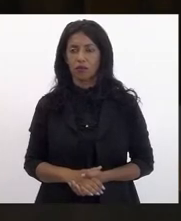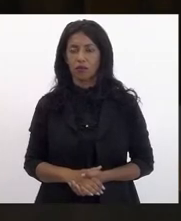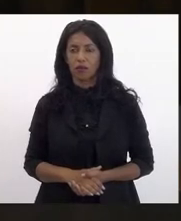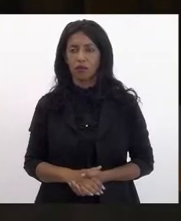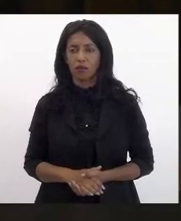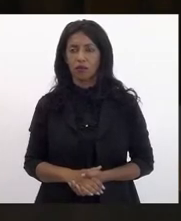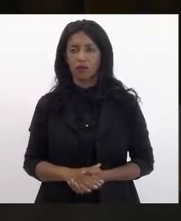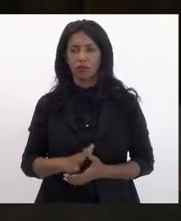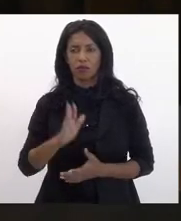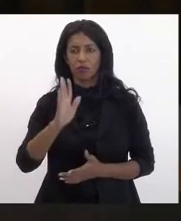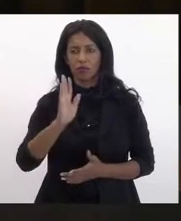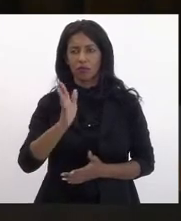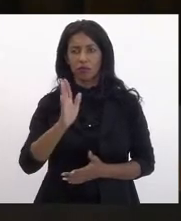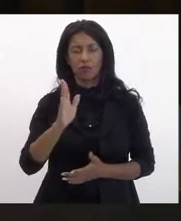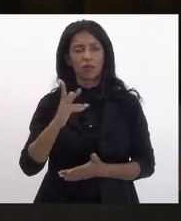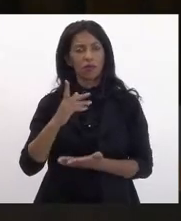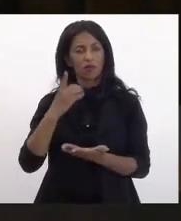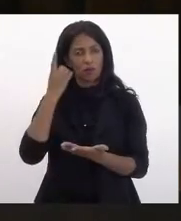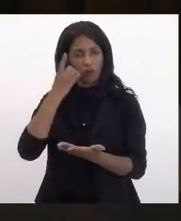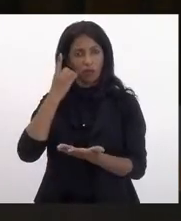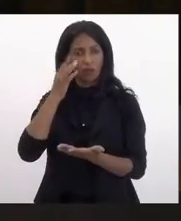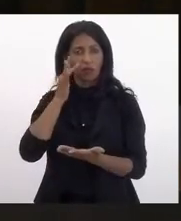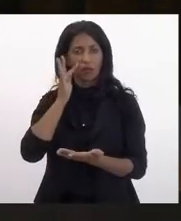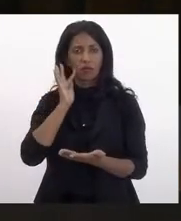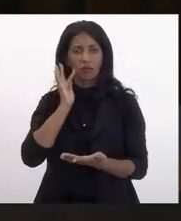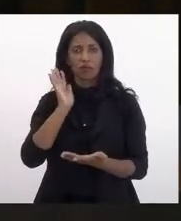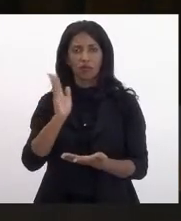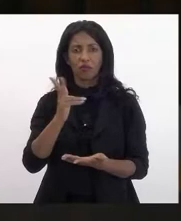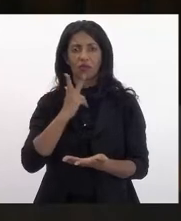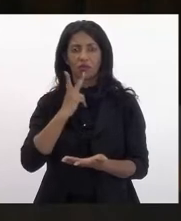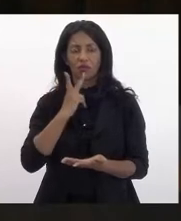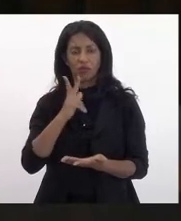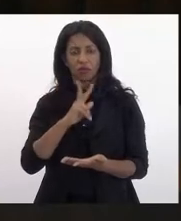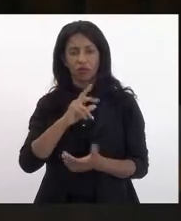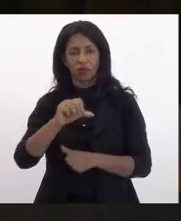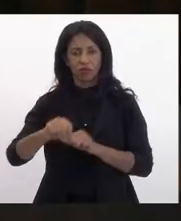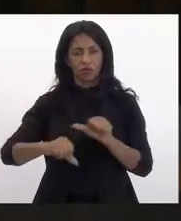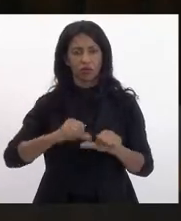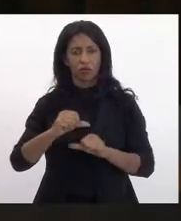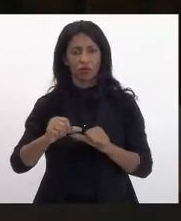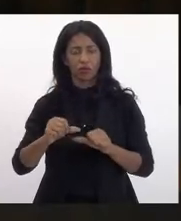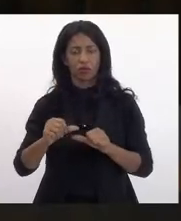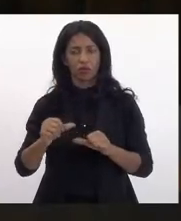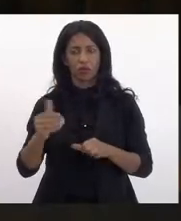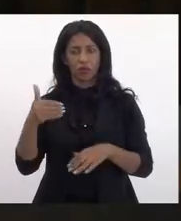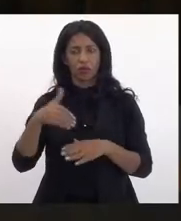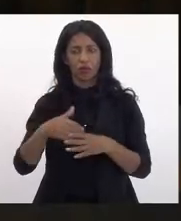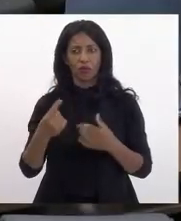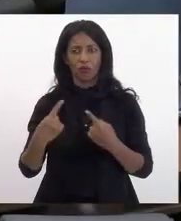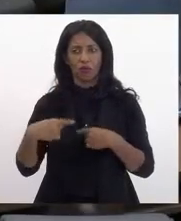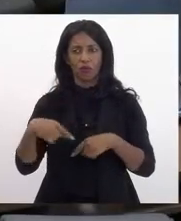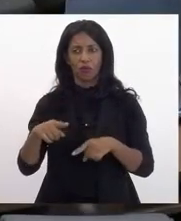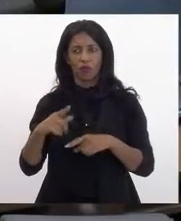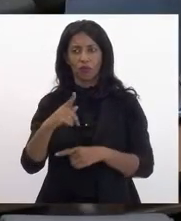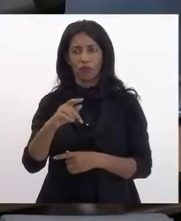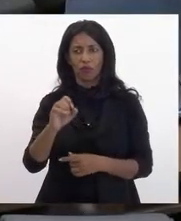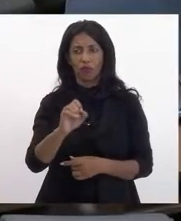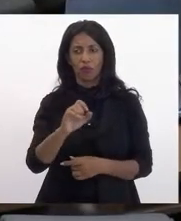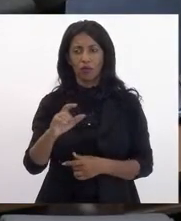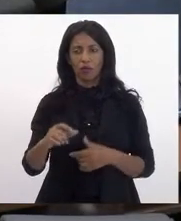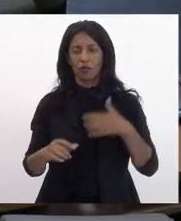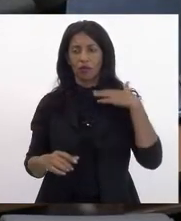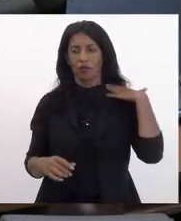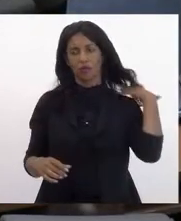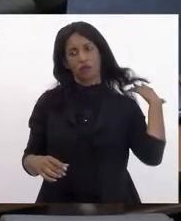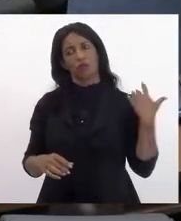Já tinha conseguido? Já, o deputado Flávio Serafim já tinha consignado já? O voto contrário, o voto contrário da